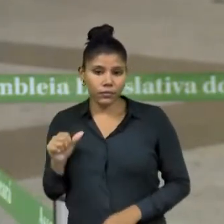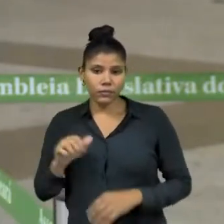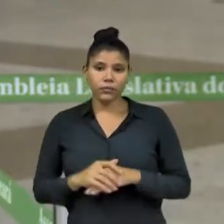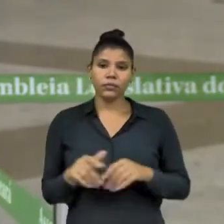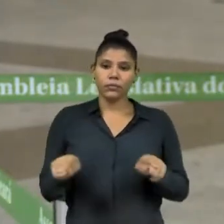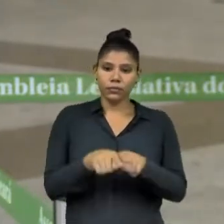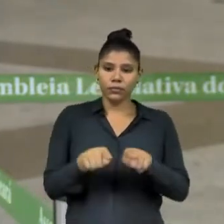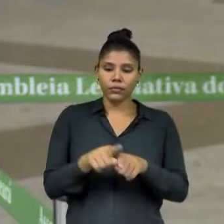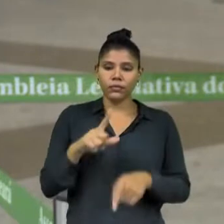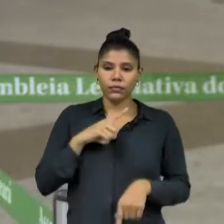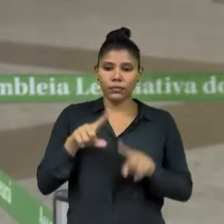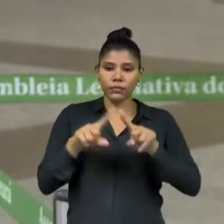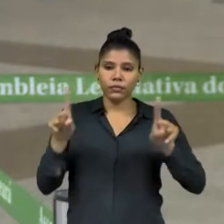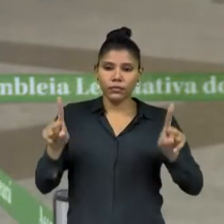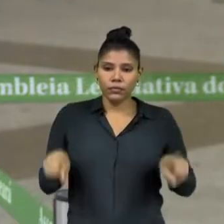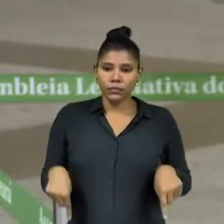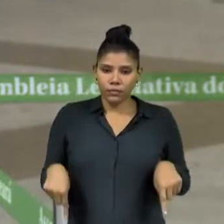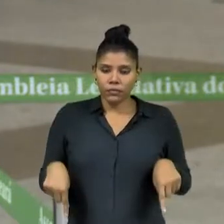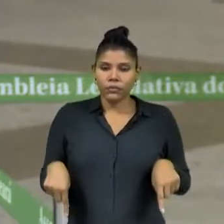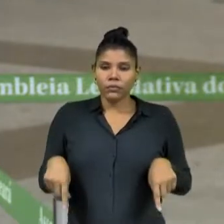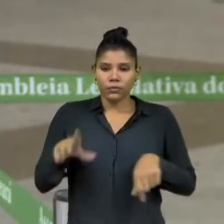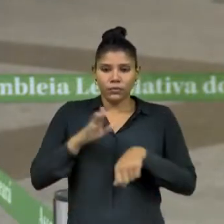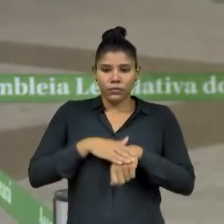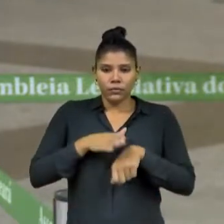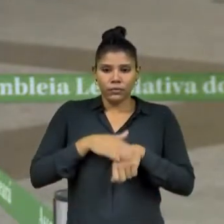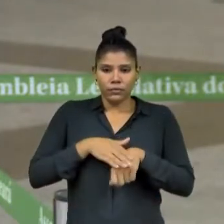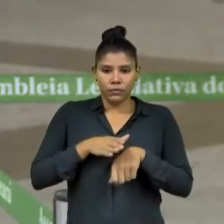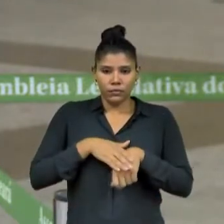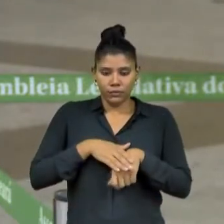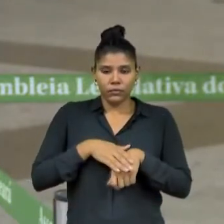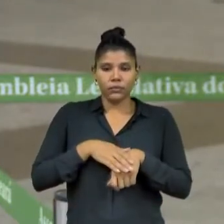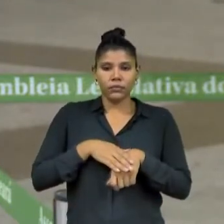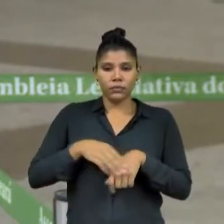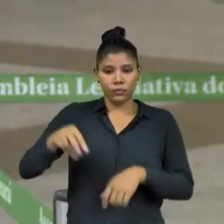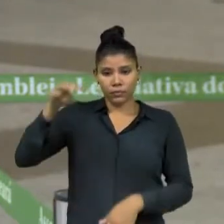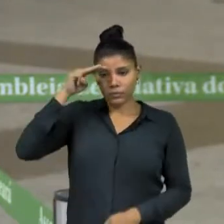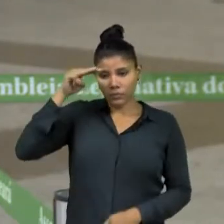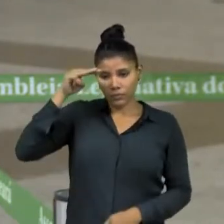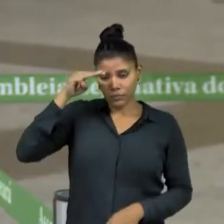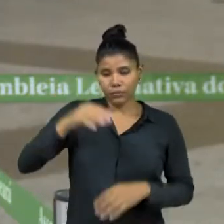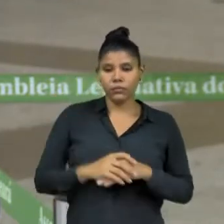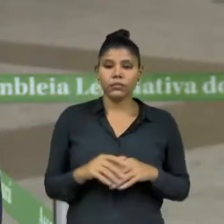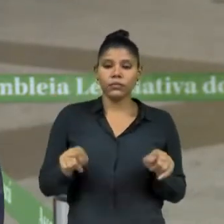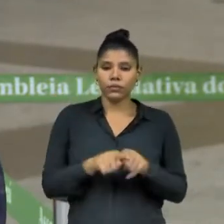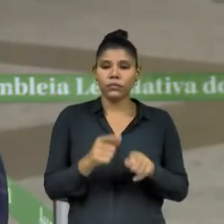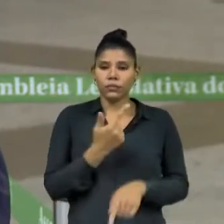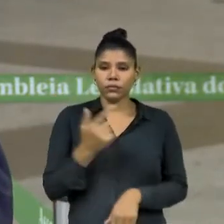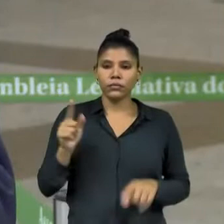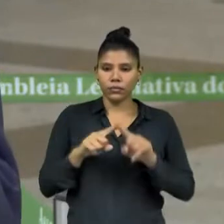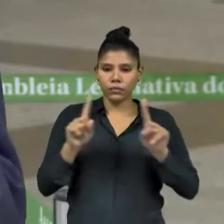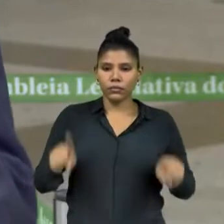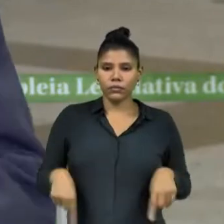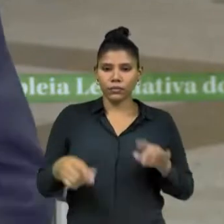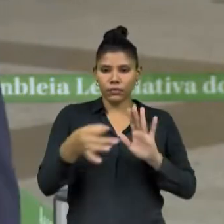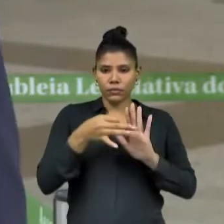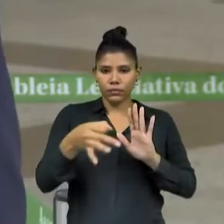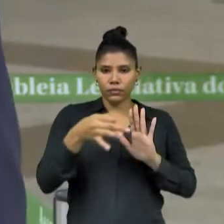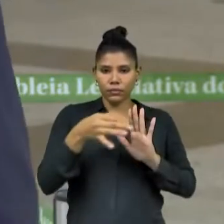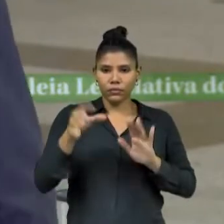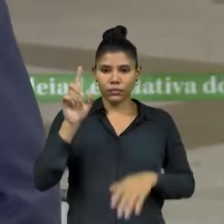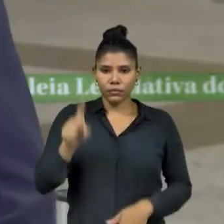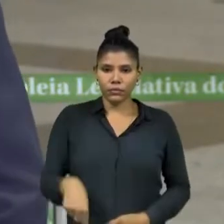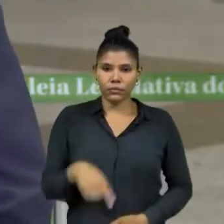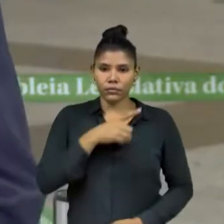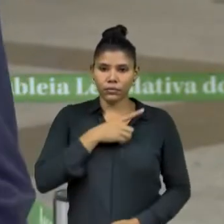de indicação de autoria do deputado Marcos Sobreira e outro projeto de indicação a ser votado, que é do